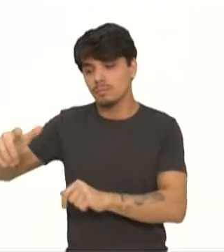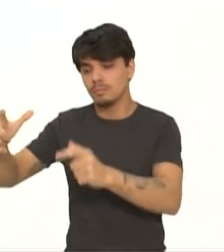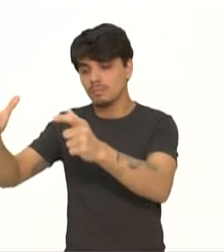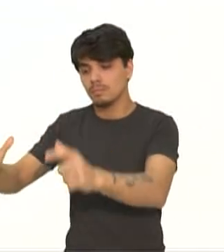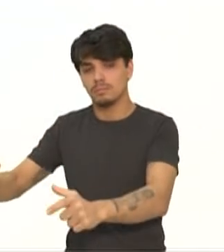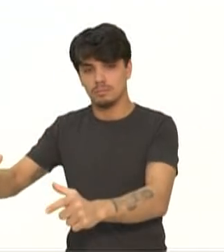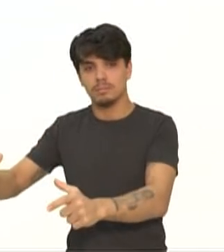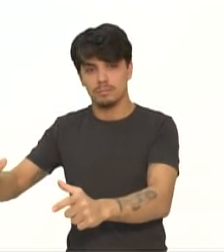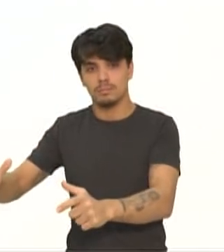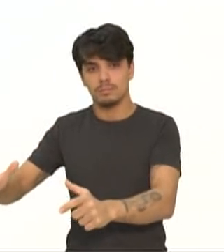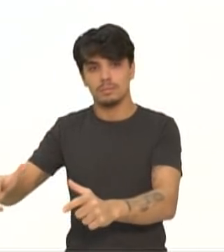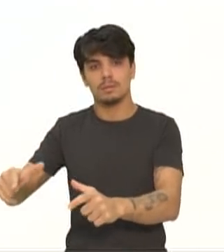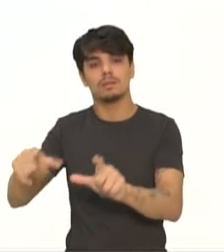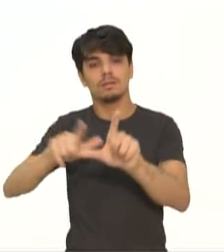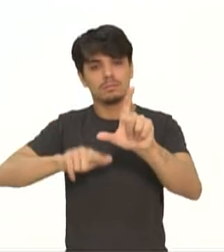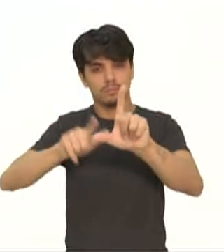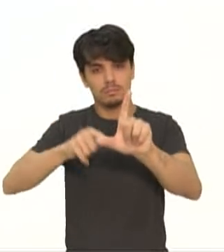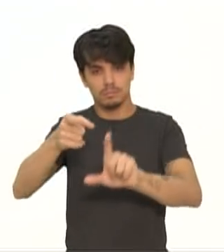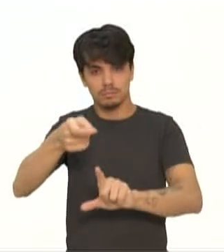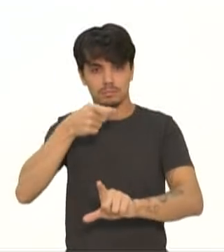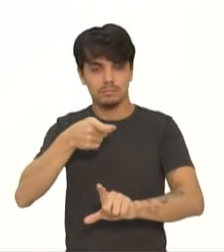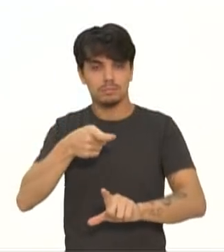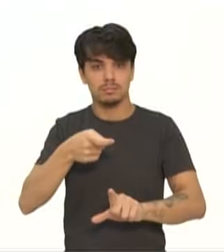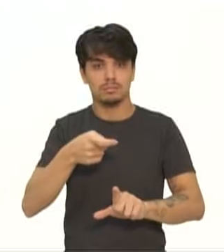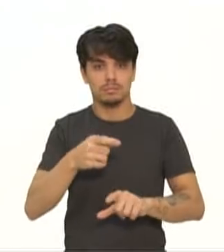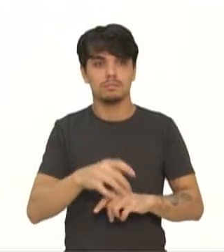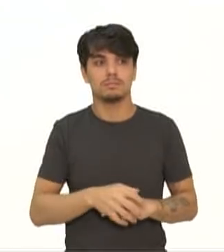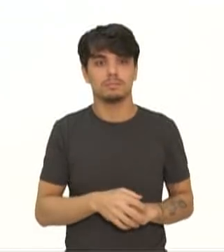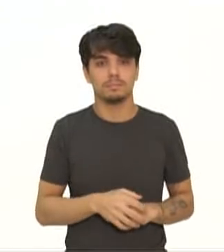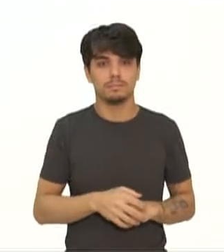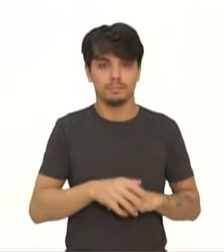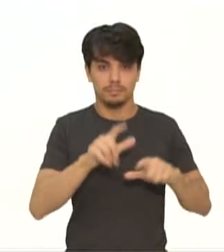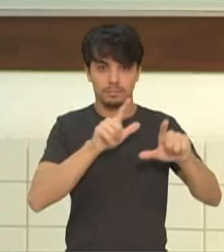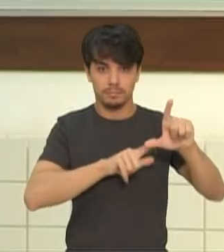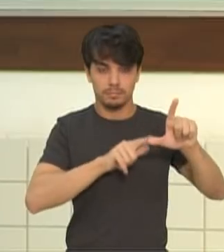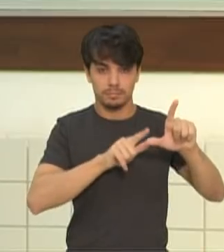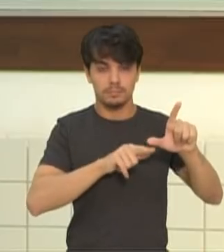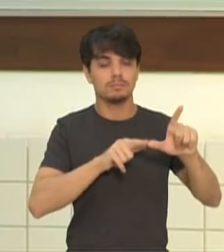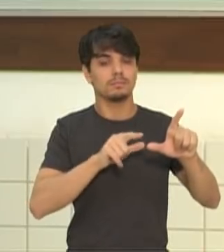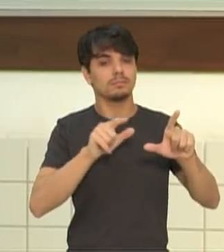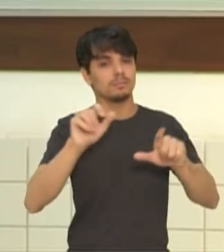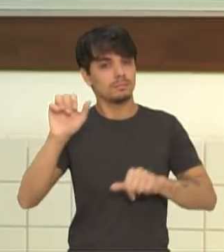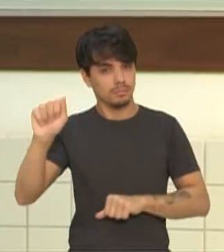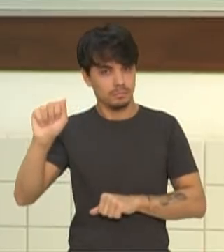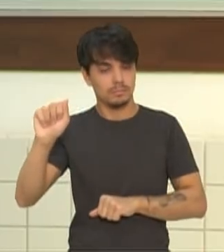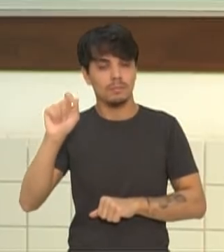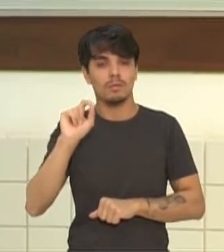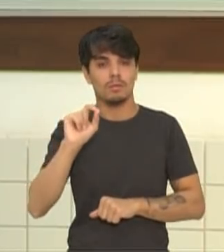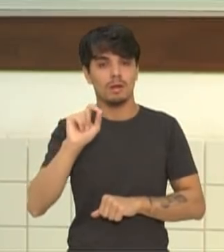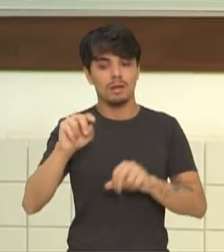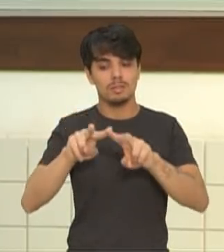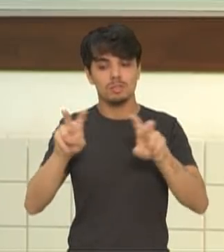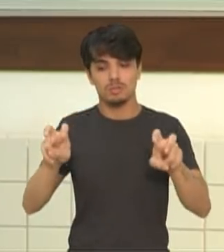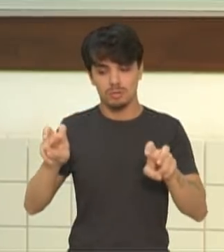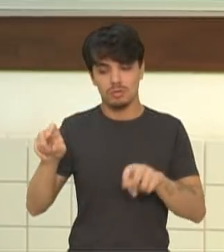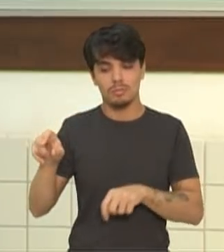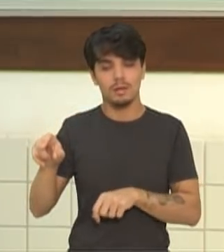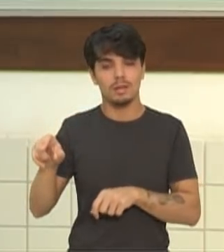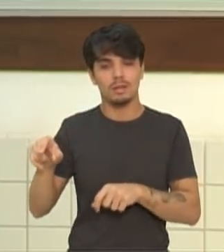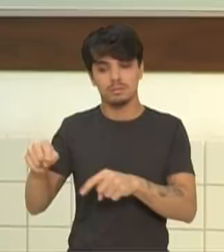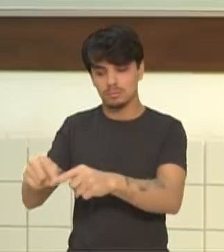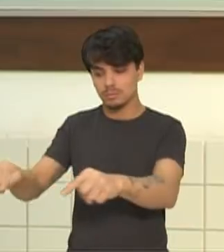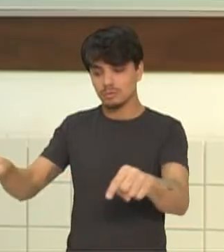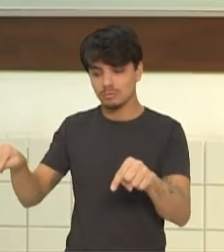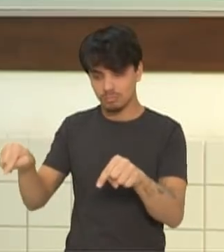na incógnita x. Meu Deus, vamos lá. Letra A, nós vamos então, é sobre o terreno, que está